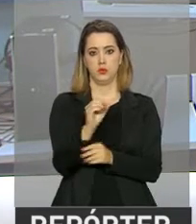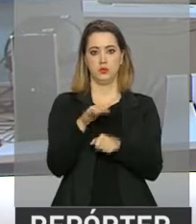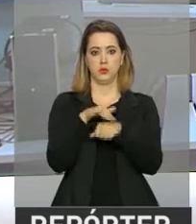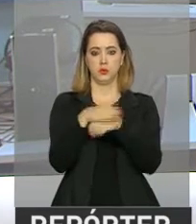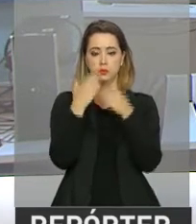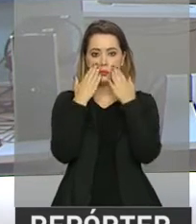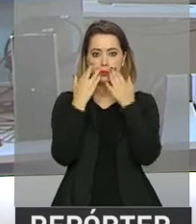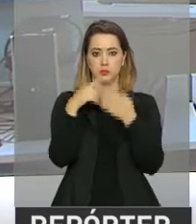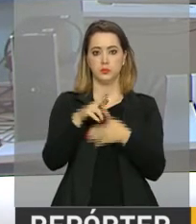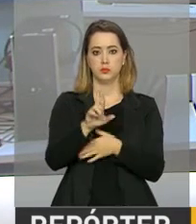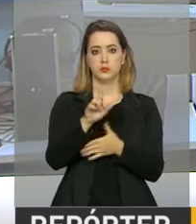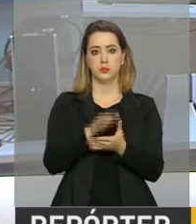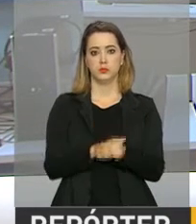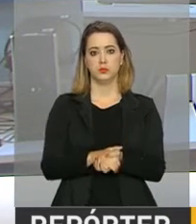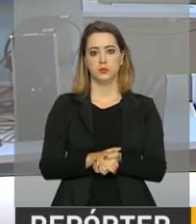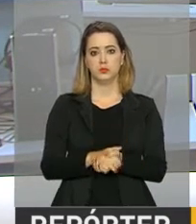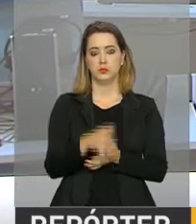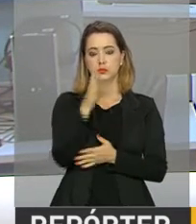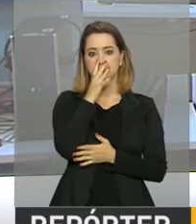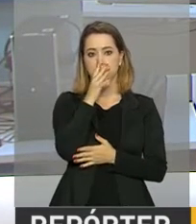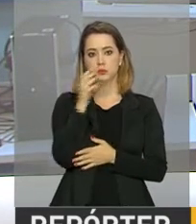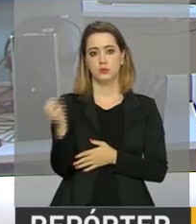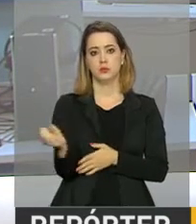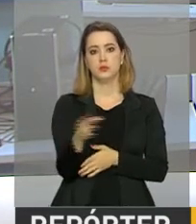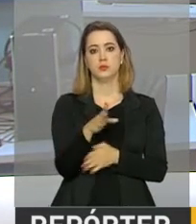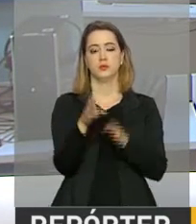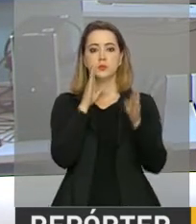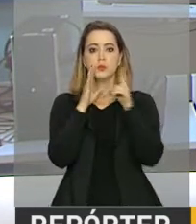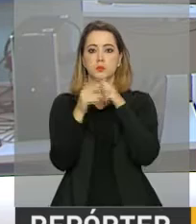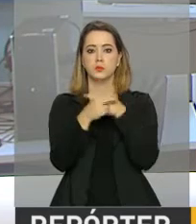na próxima edição do Repórter NBR. Acompanhe as